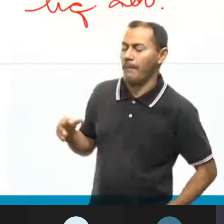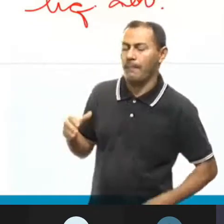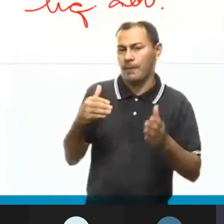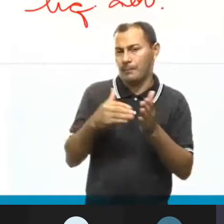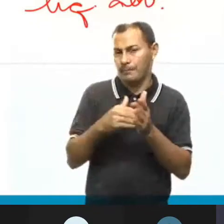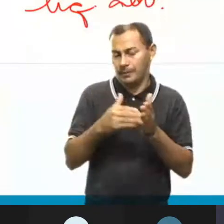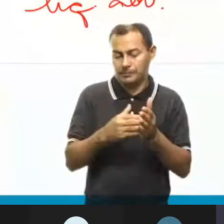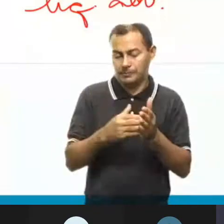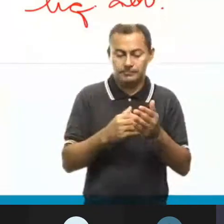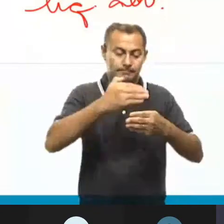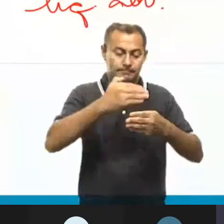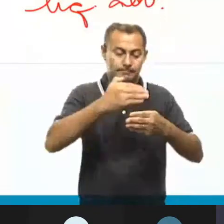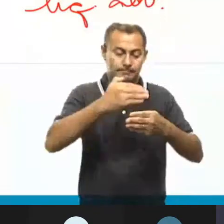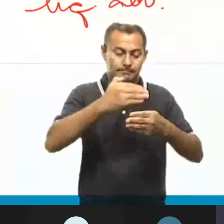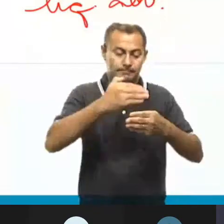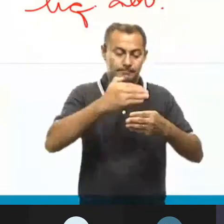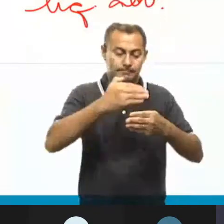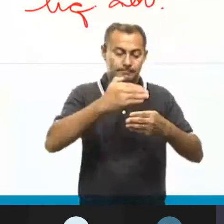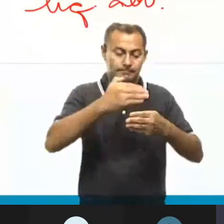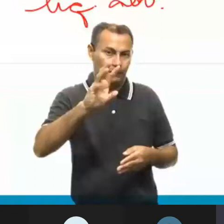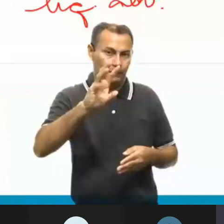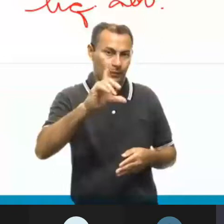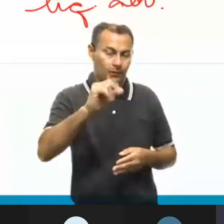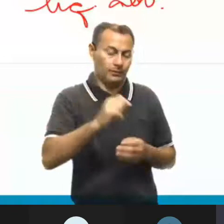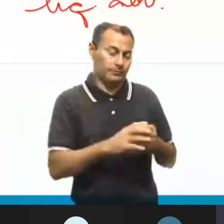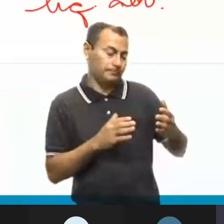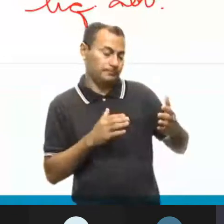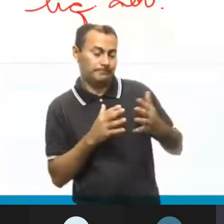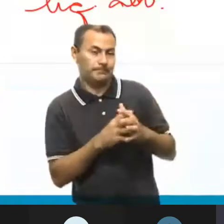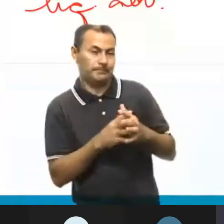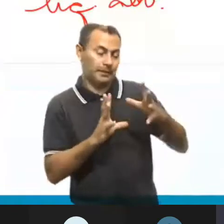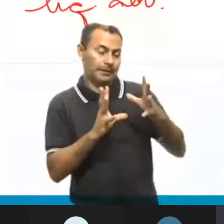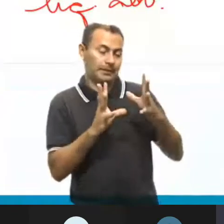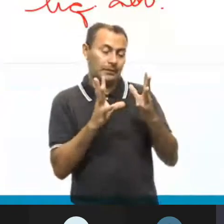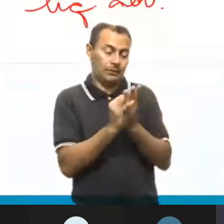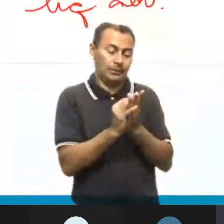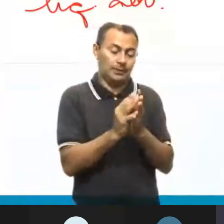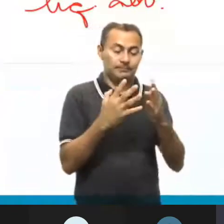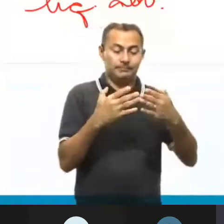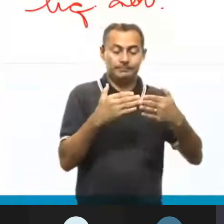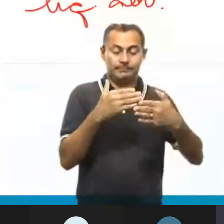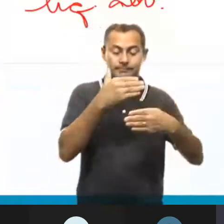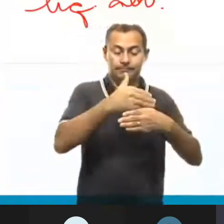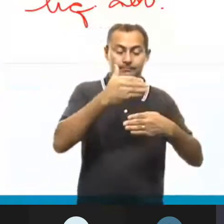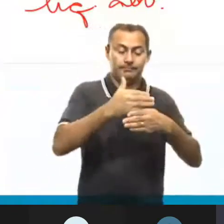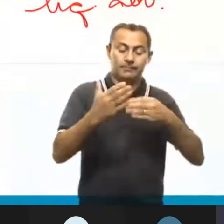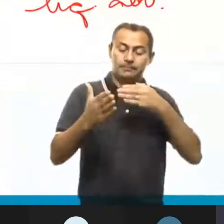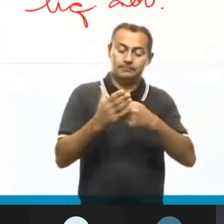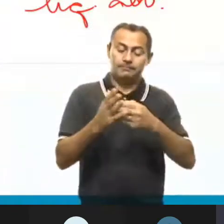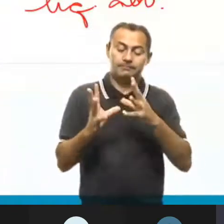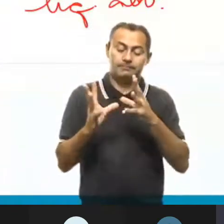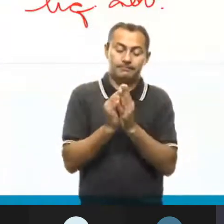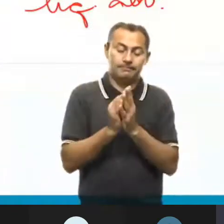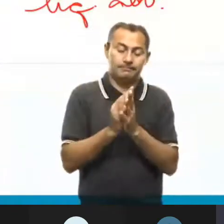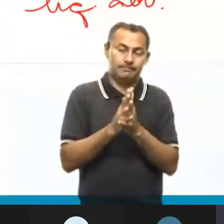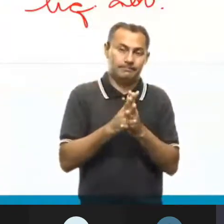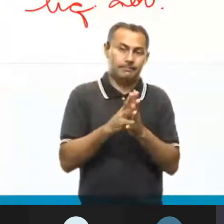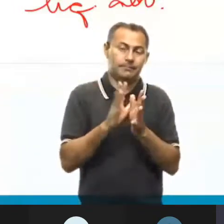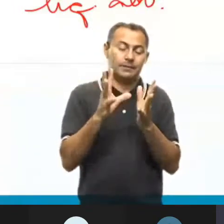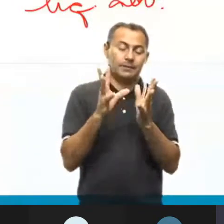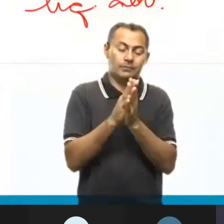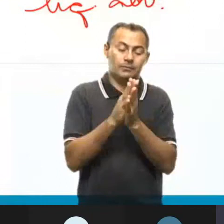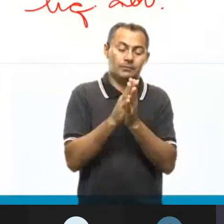impede que essas paredes do alvéolo, elas se colabem, tá? Elas grudem uma na outra. E se não grudam, se grudar uma